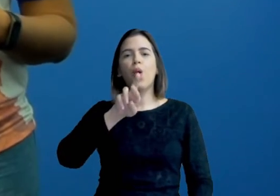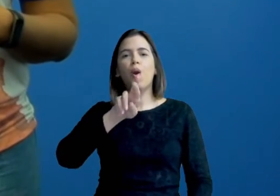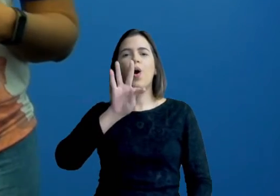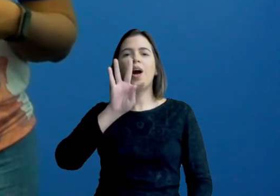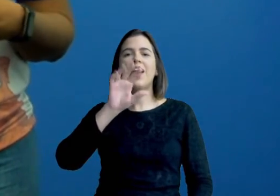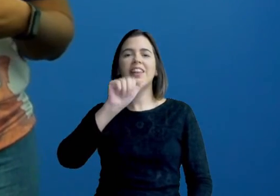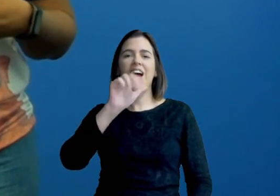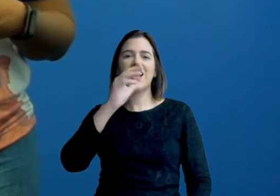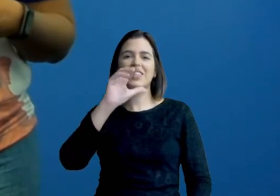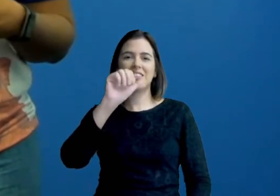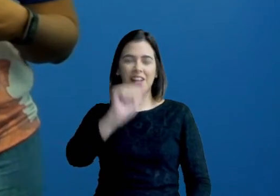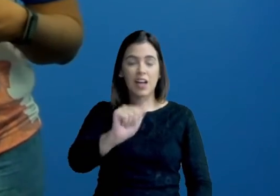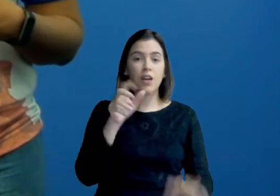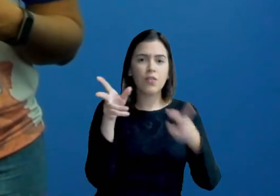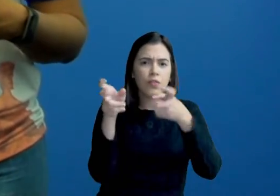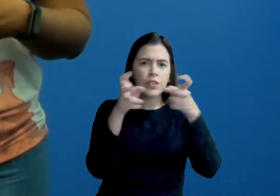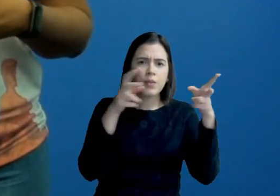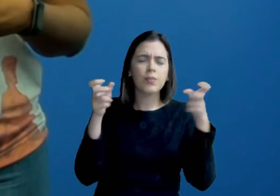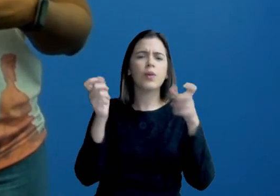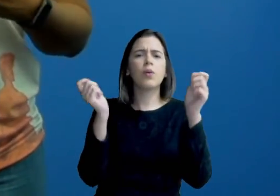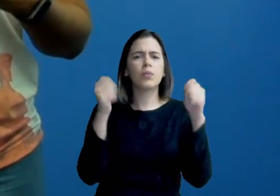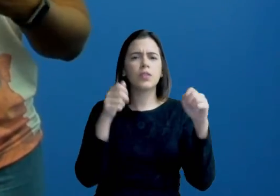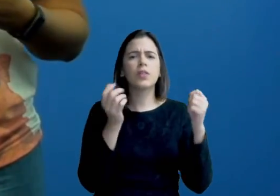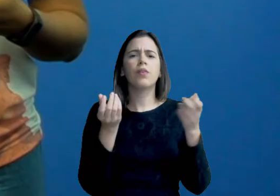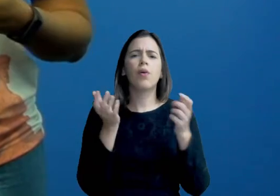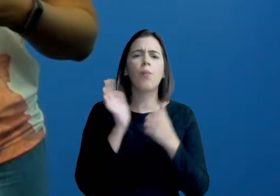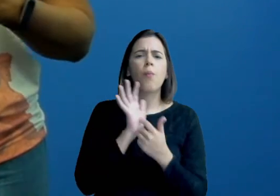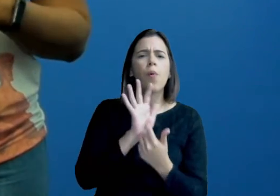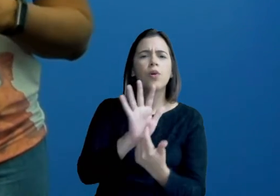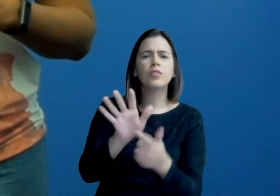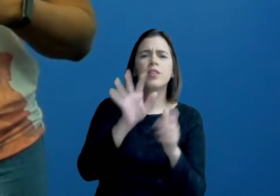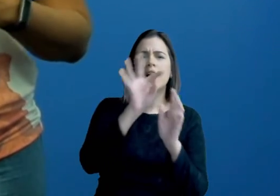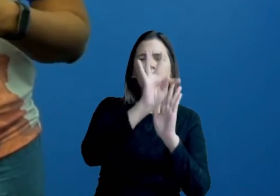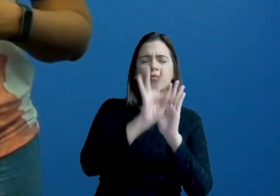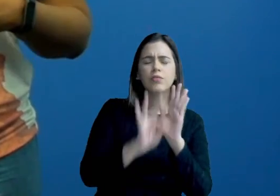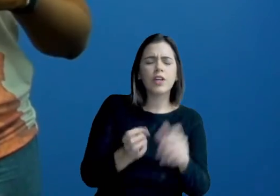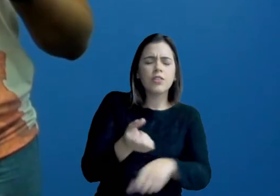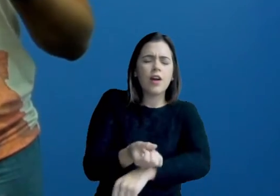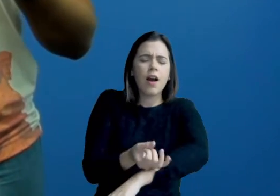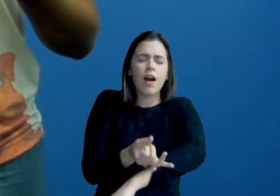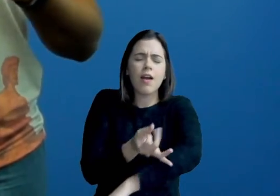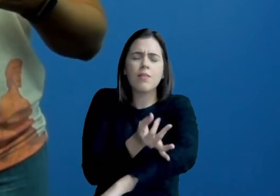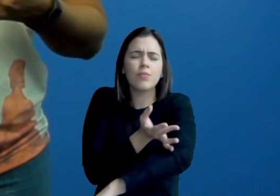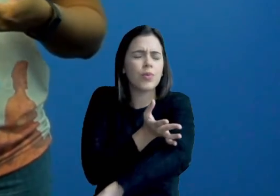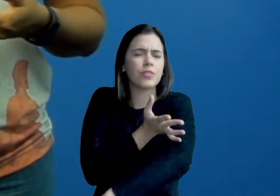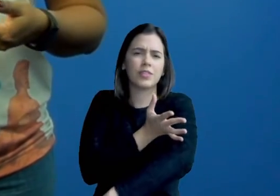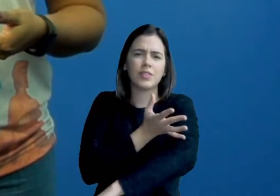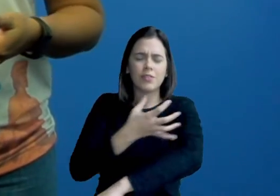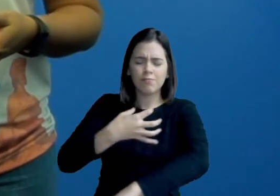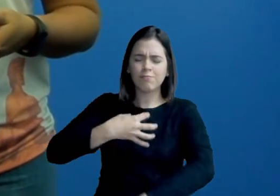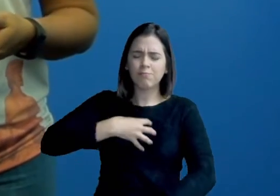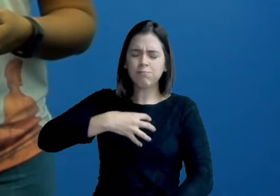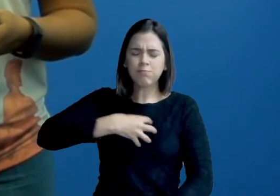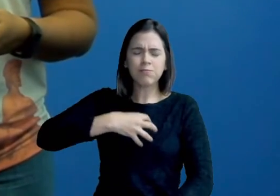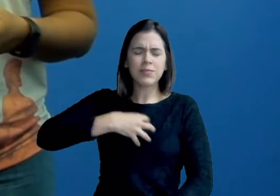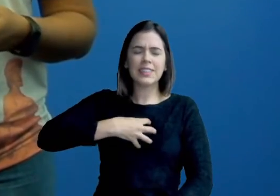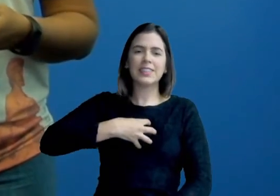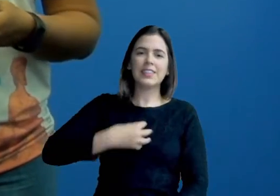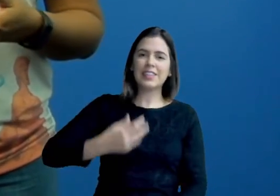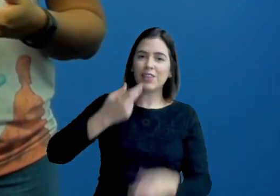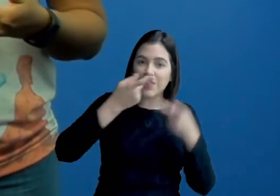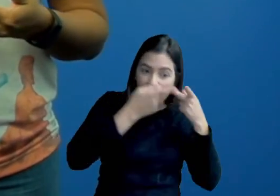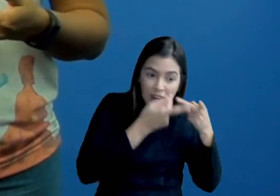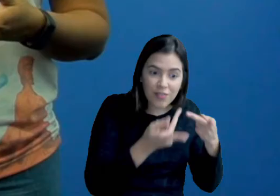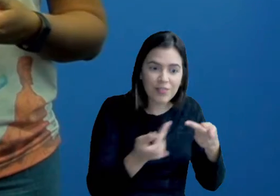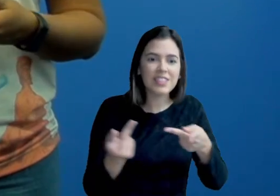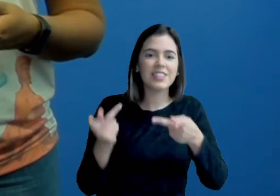E aí você pode perceber que ele dá a esse texto a emoção que ele sentiu no momento em